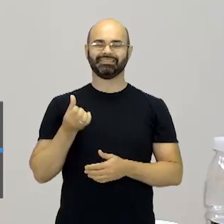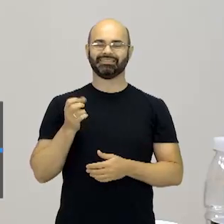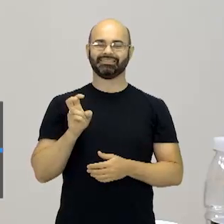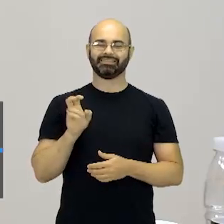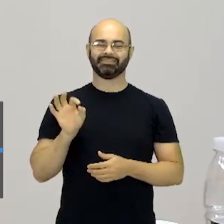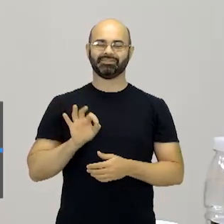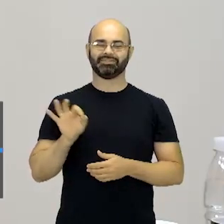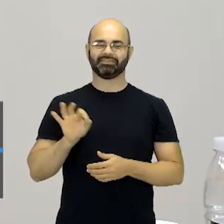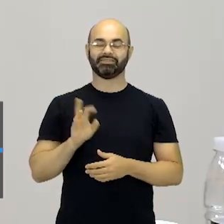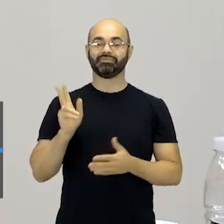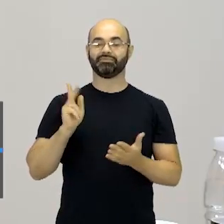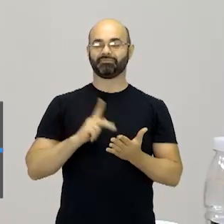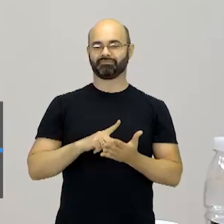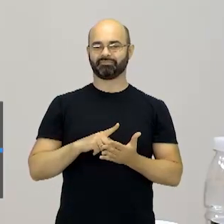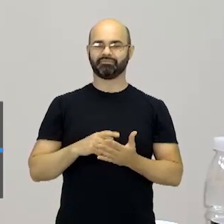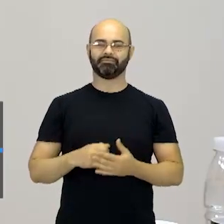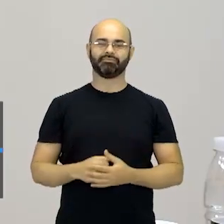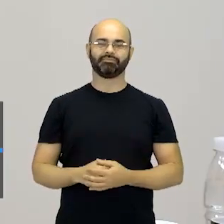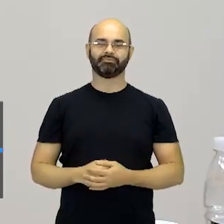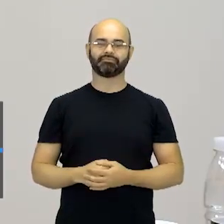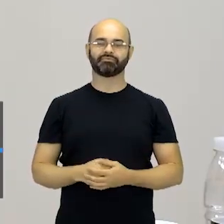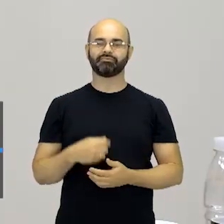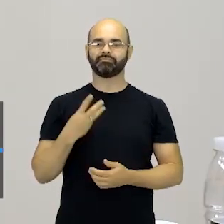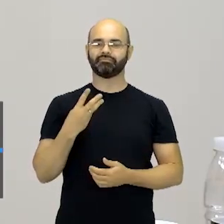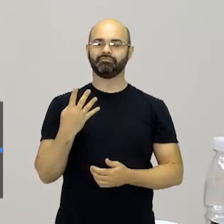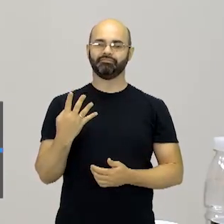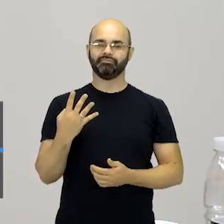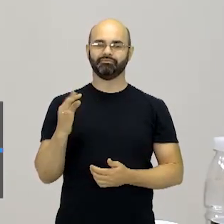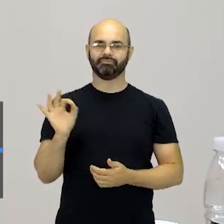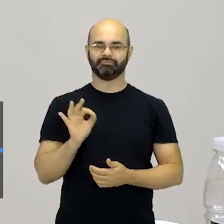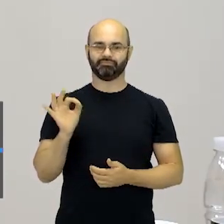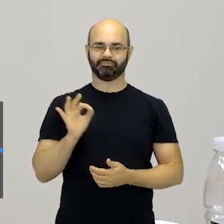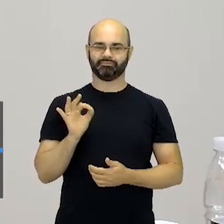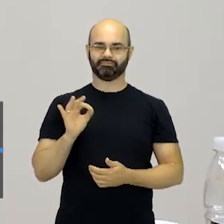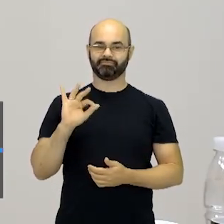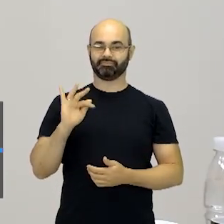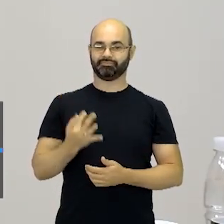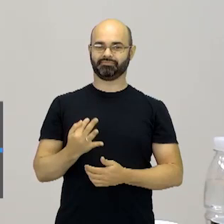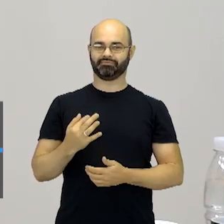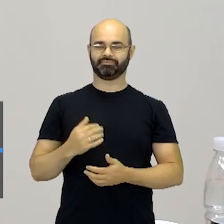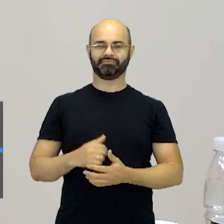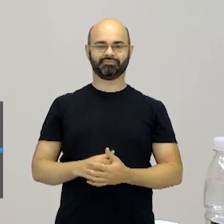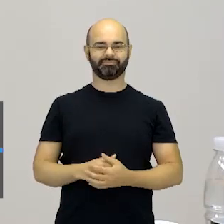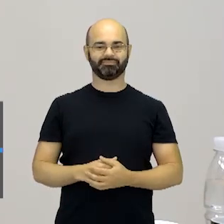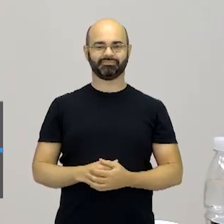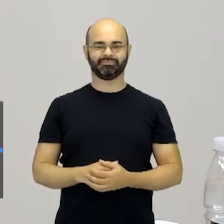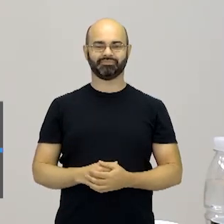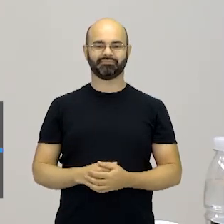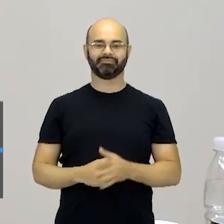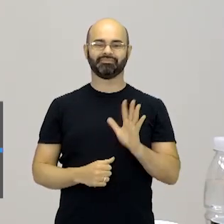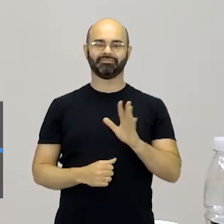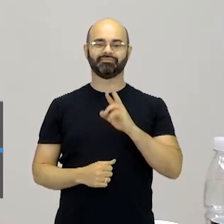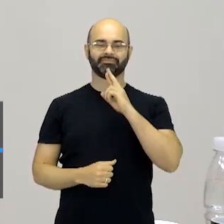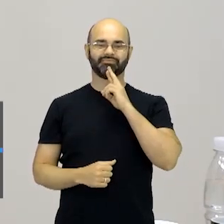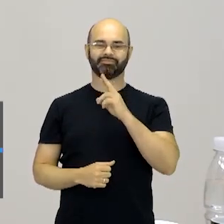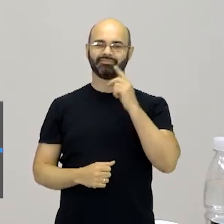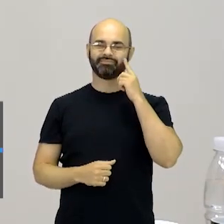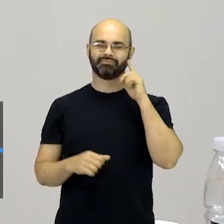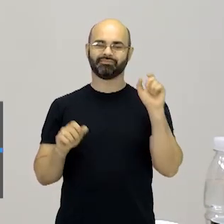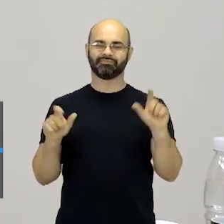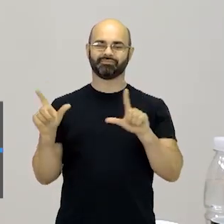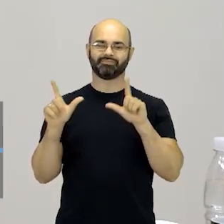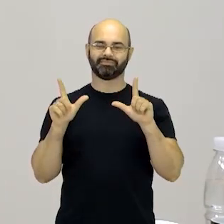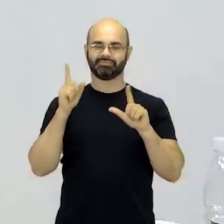falaram que é verdadeiro. E já 34% falso. Mas, vamos lá, a resposta aí na